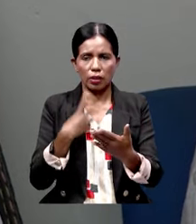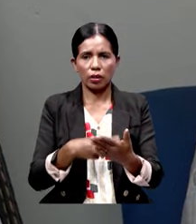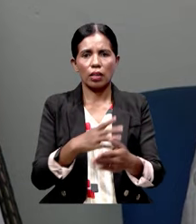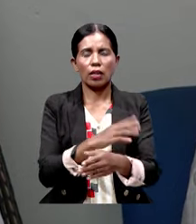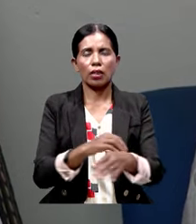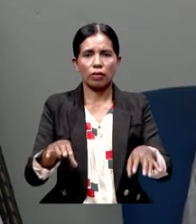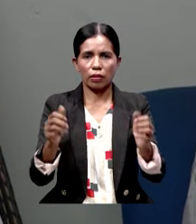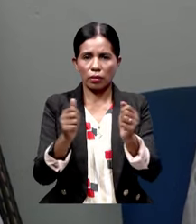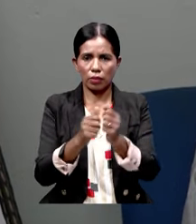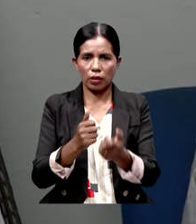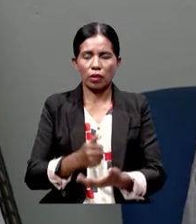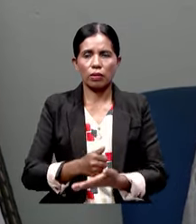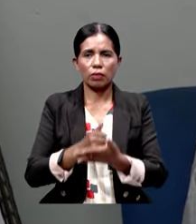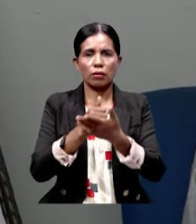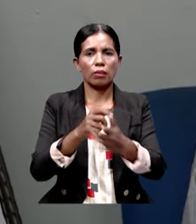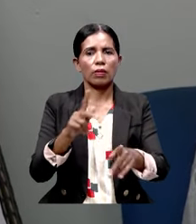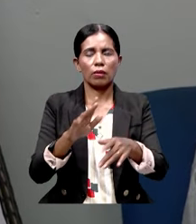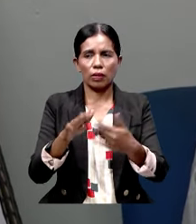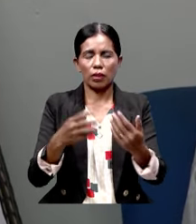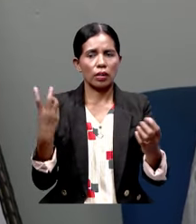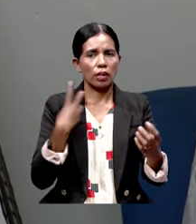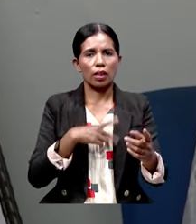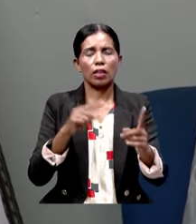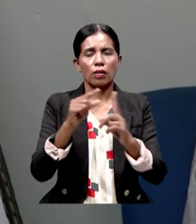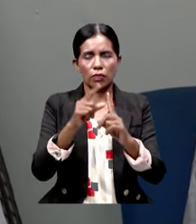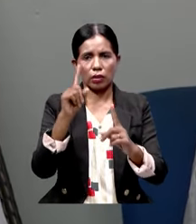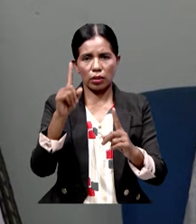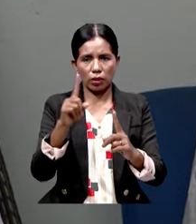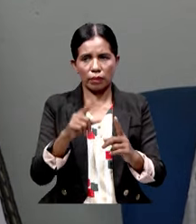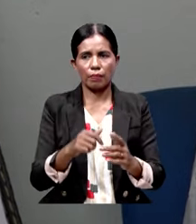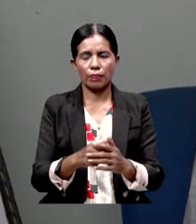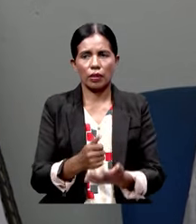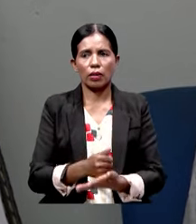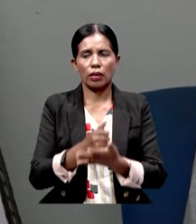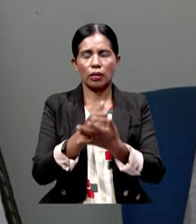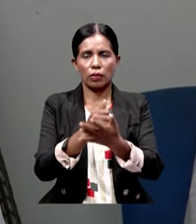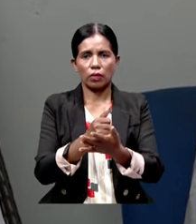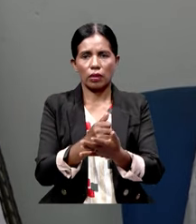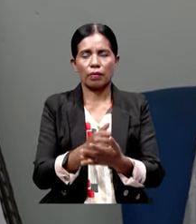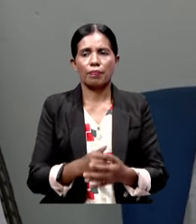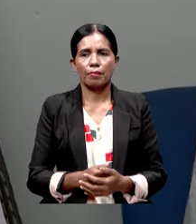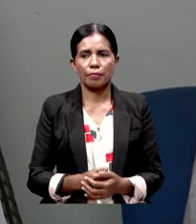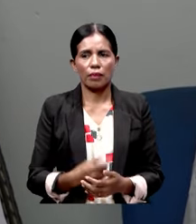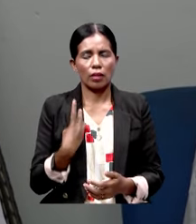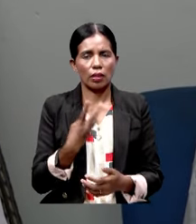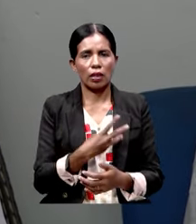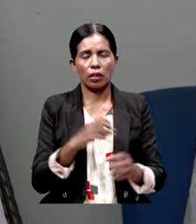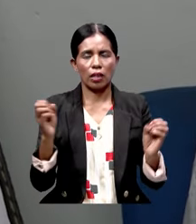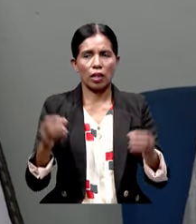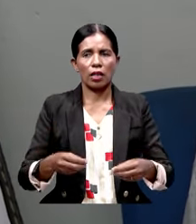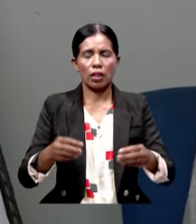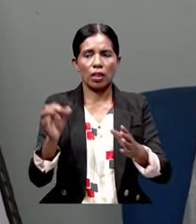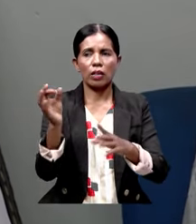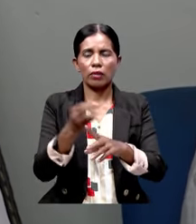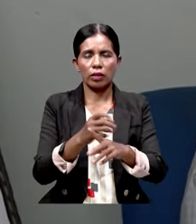coordenado, atu facilita a investidor. Ita la lia ida, atu atende a investimento sira. Ita la formato ida, o